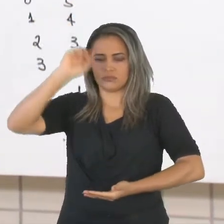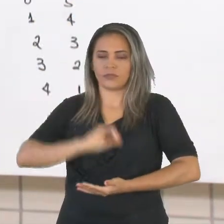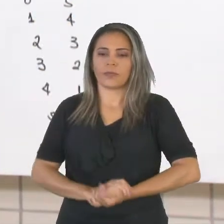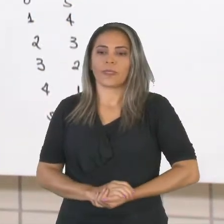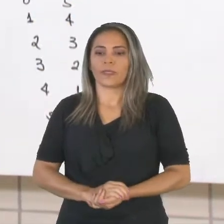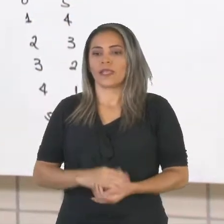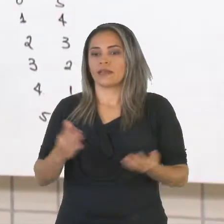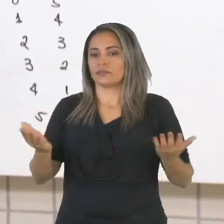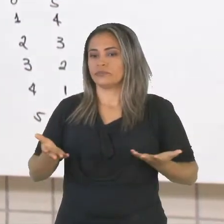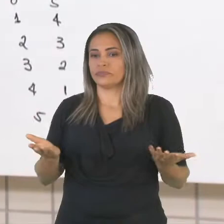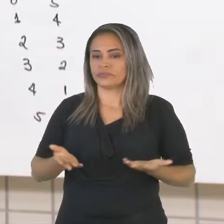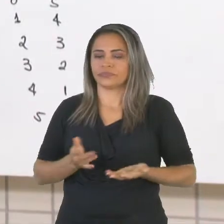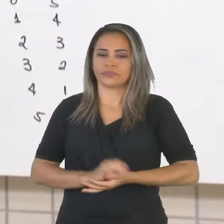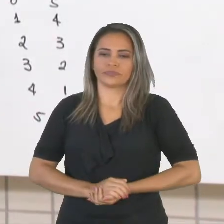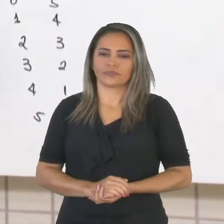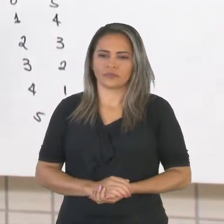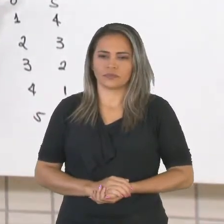seguinte.